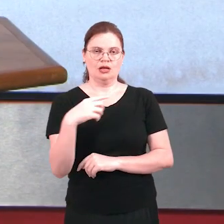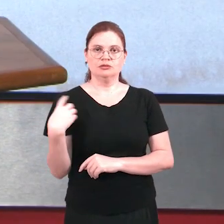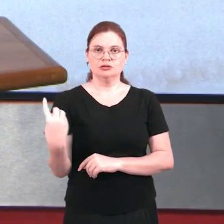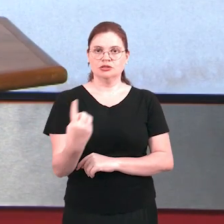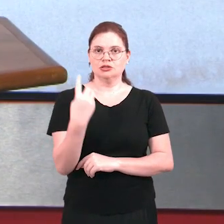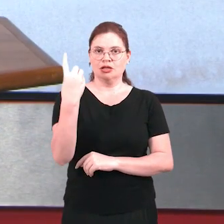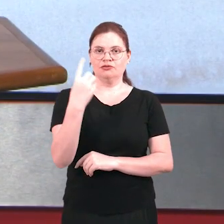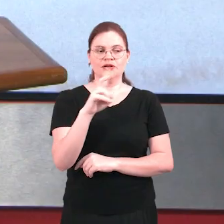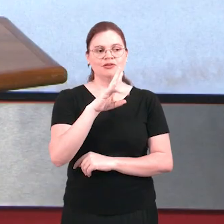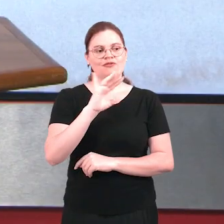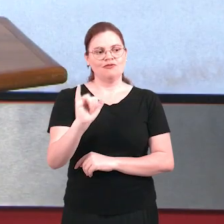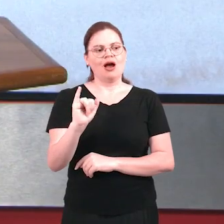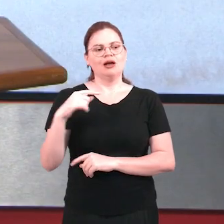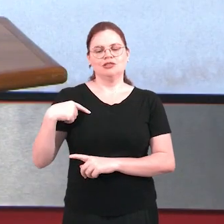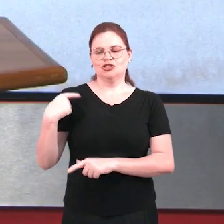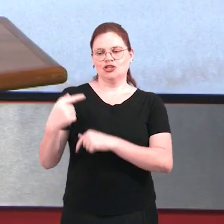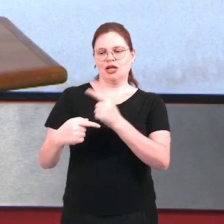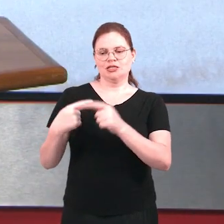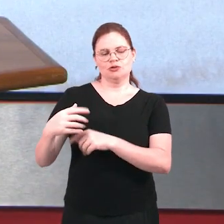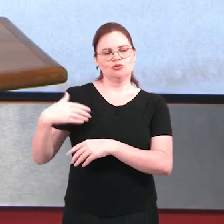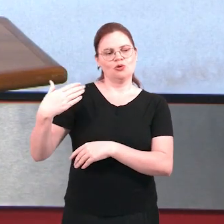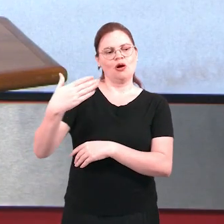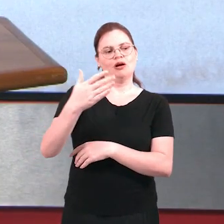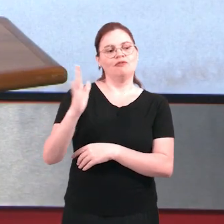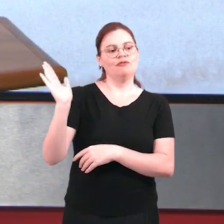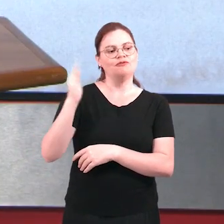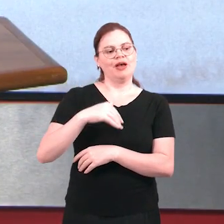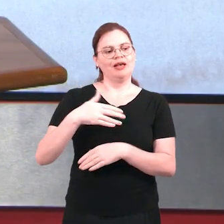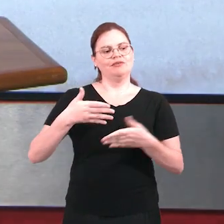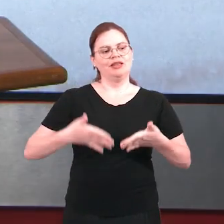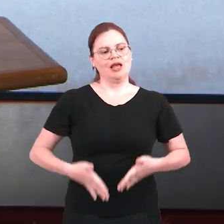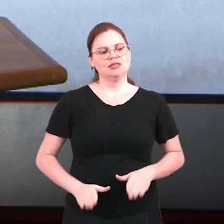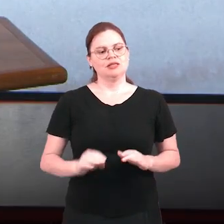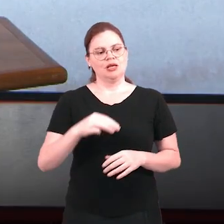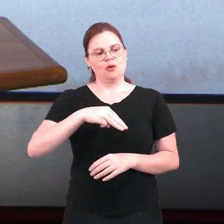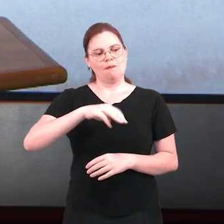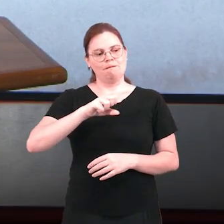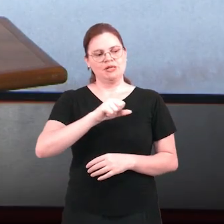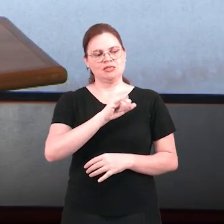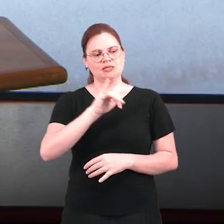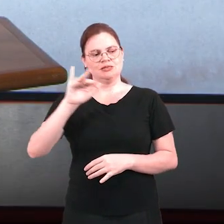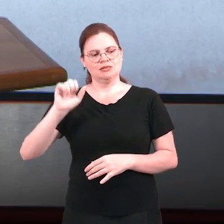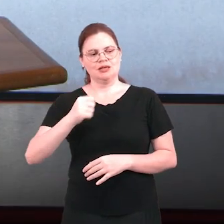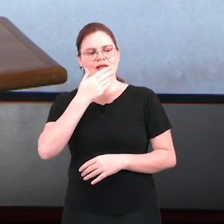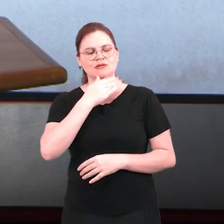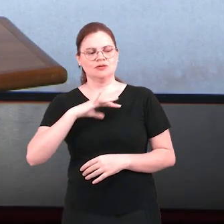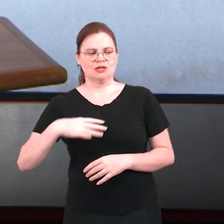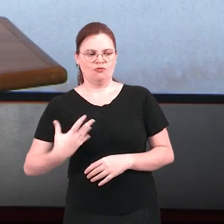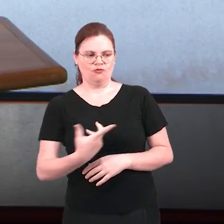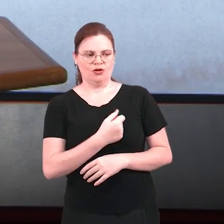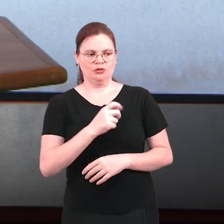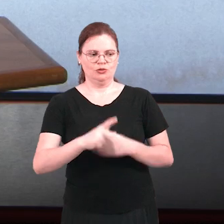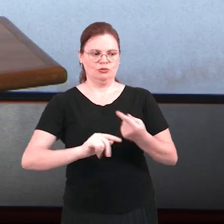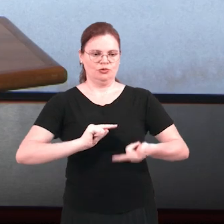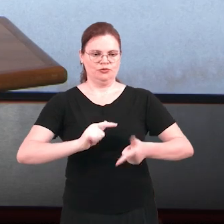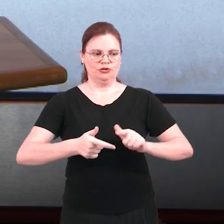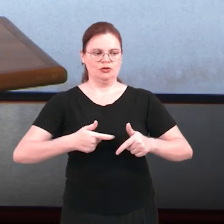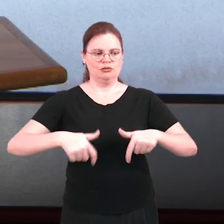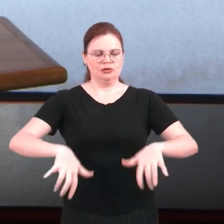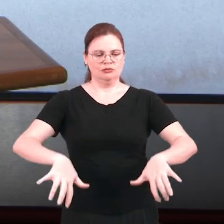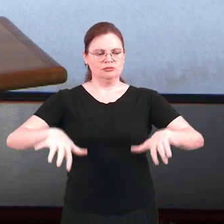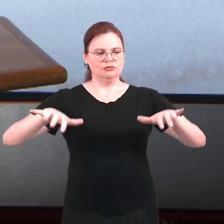Davi nasceria o Messias, o Salvador de Israel, um rei cujo trono